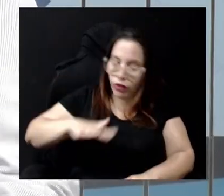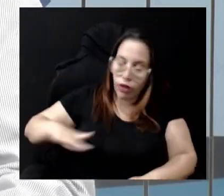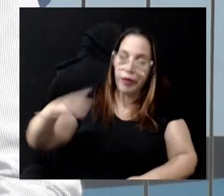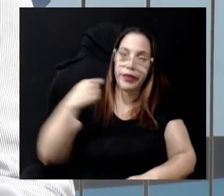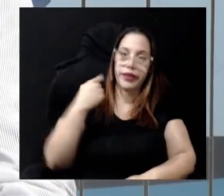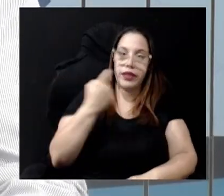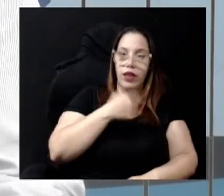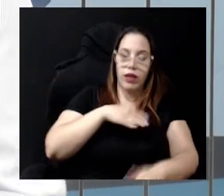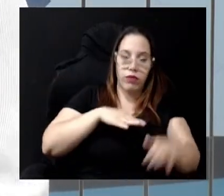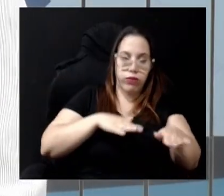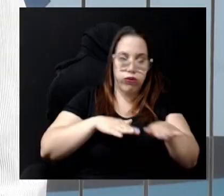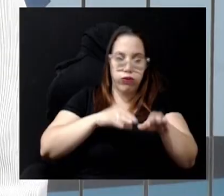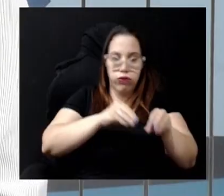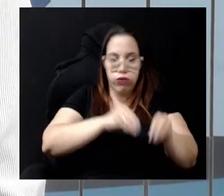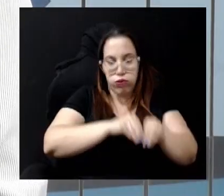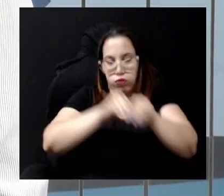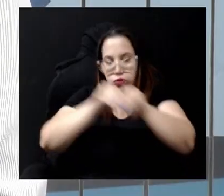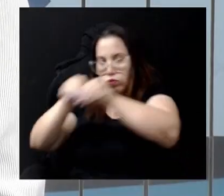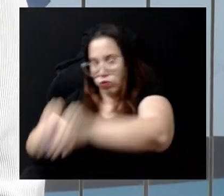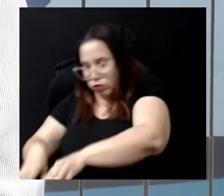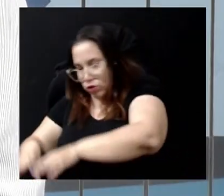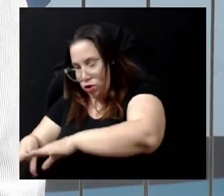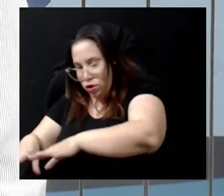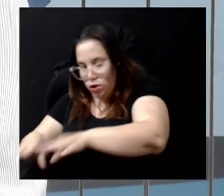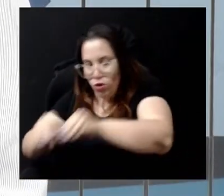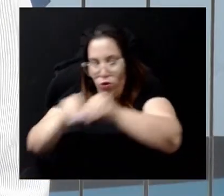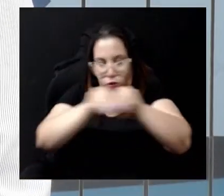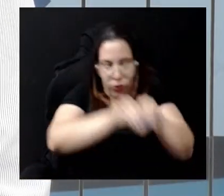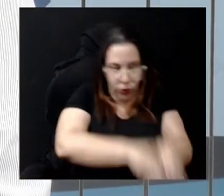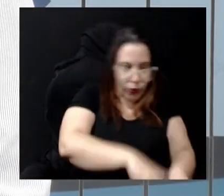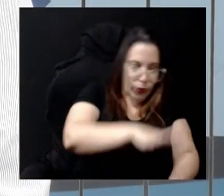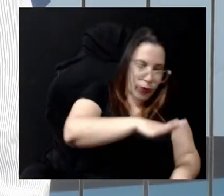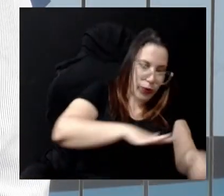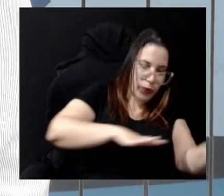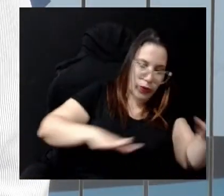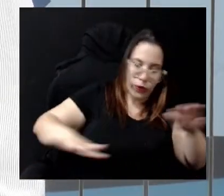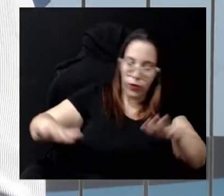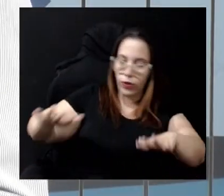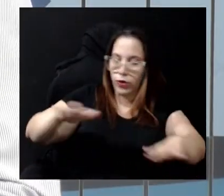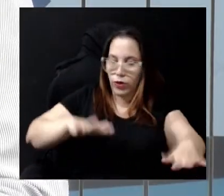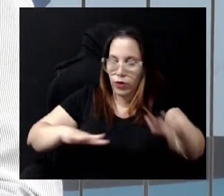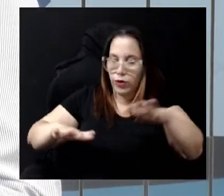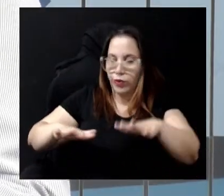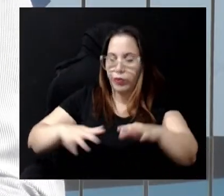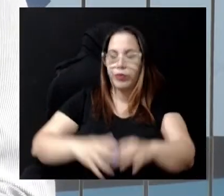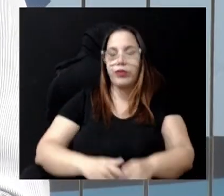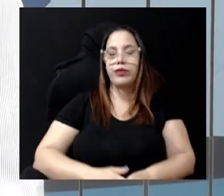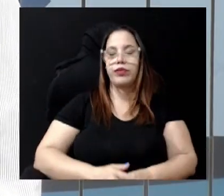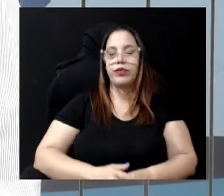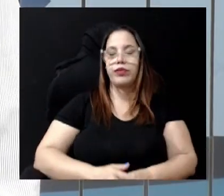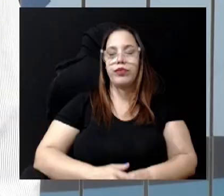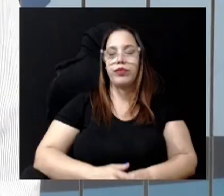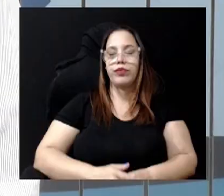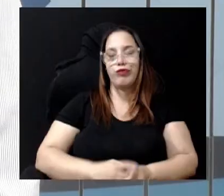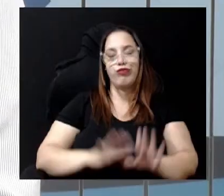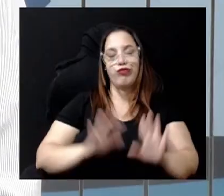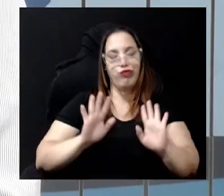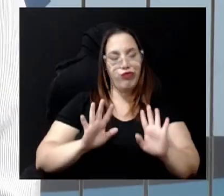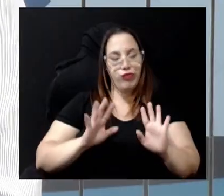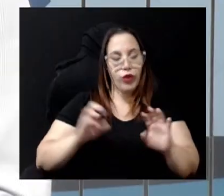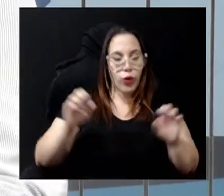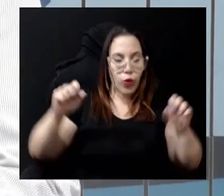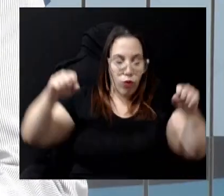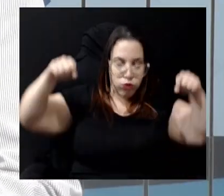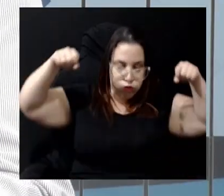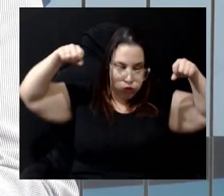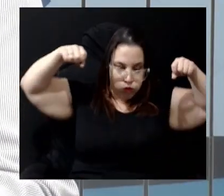deslocamentos são intercidades, né, deixem de ser feitos dado a questão da restrição restrição da iluminação do dia.